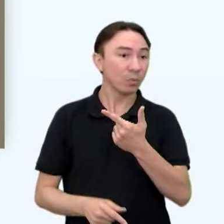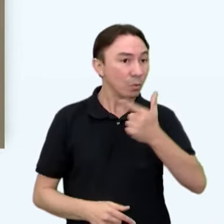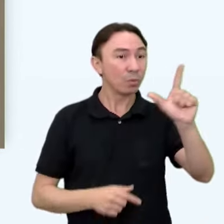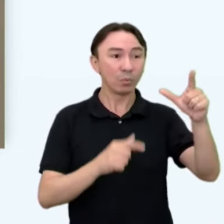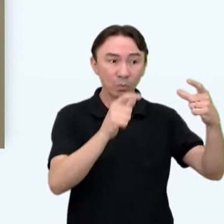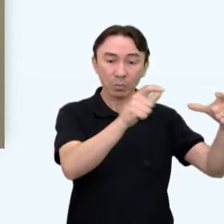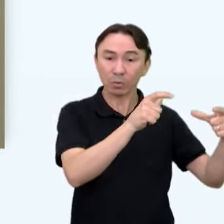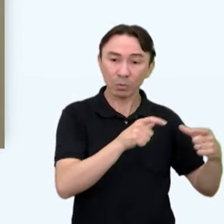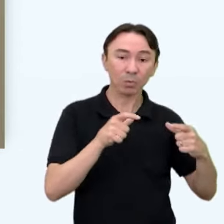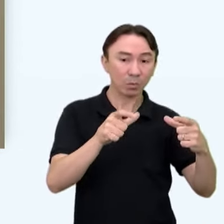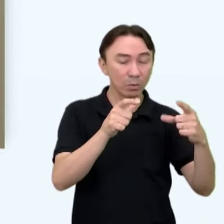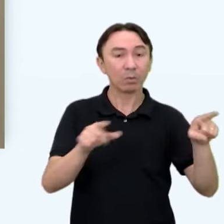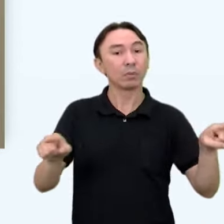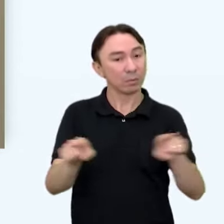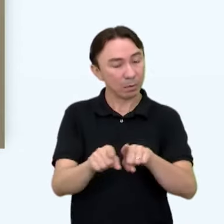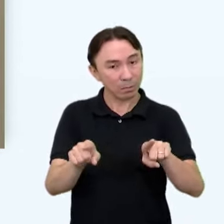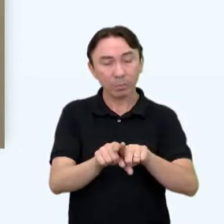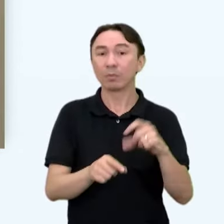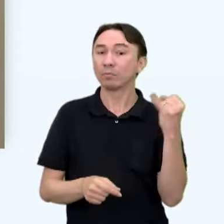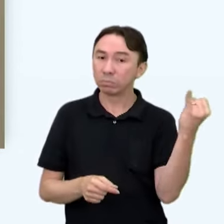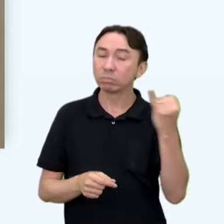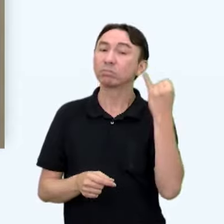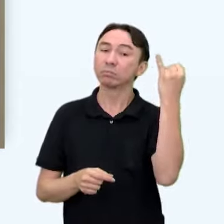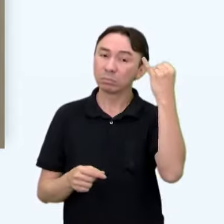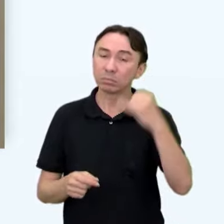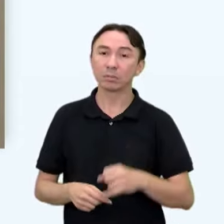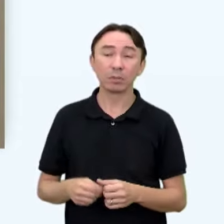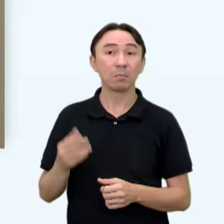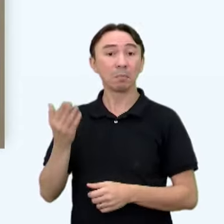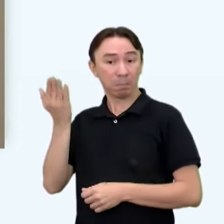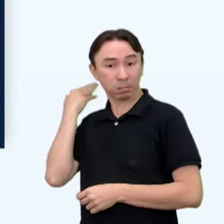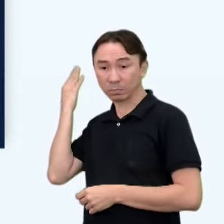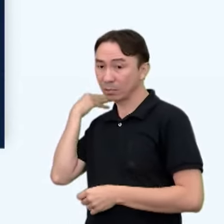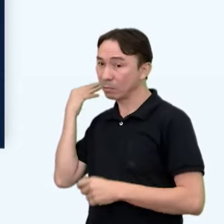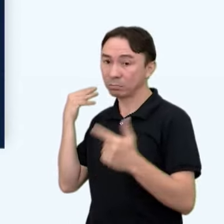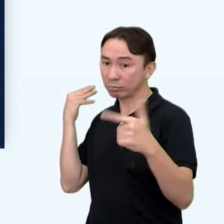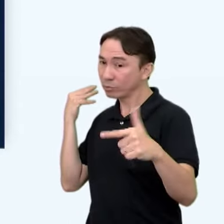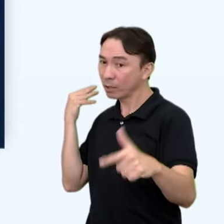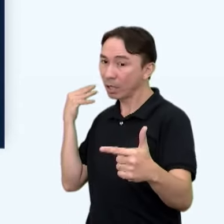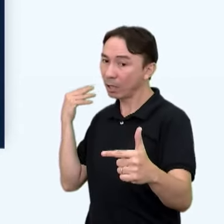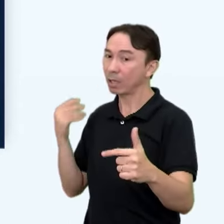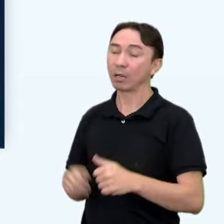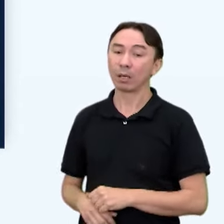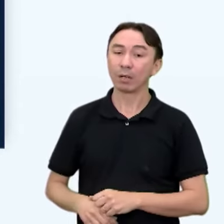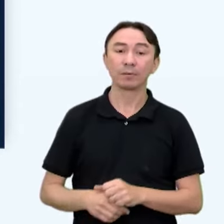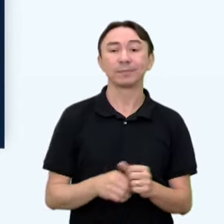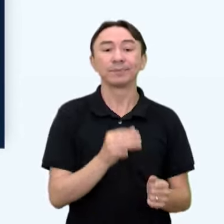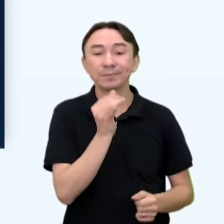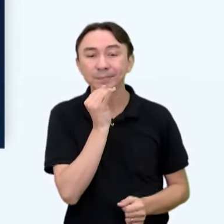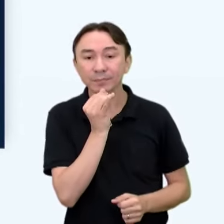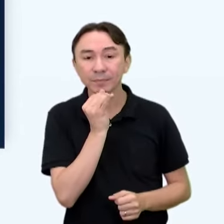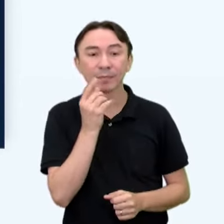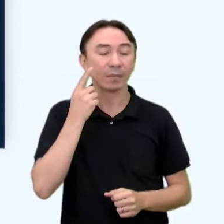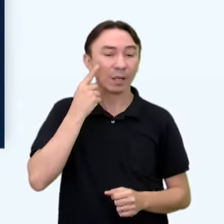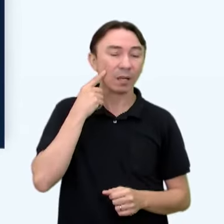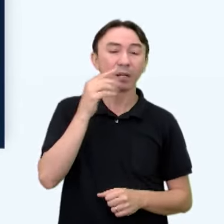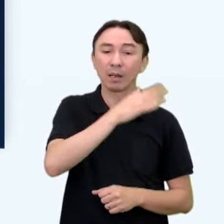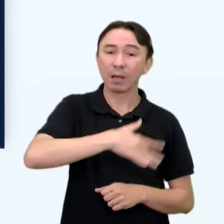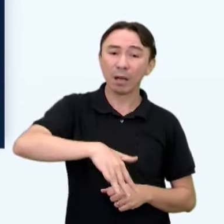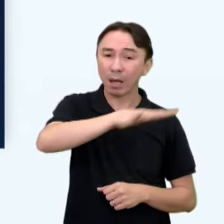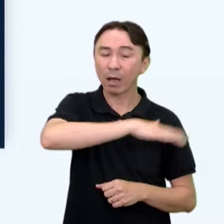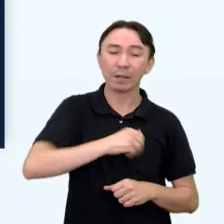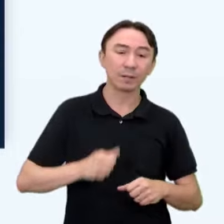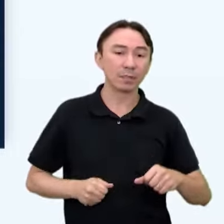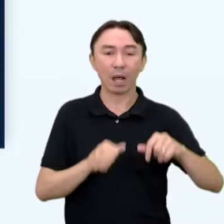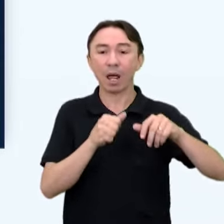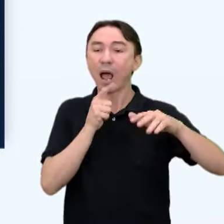é importante, regiões que não constavam da norma sísmica brasileira. Por exemplo, a região do Pantanal, na região